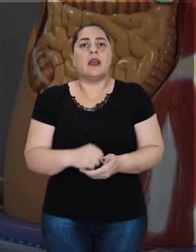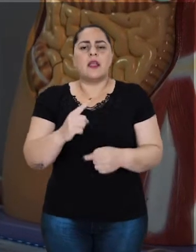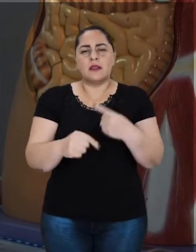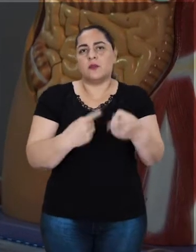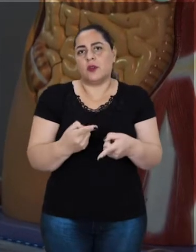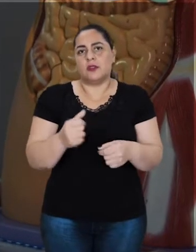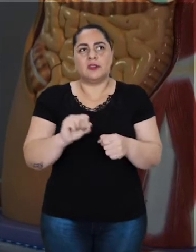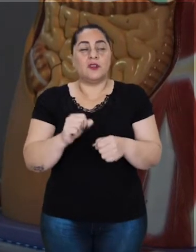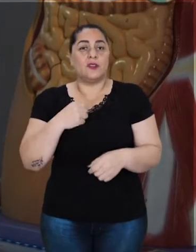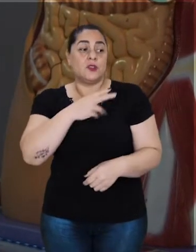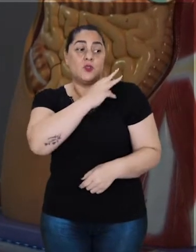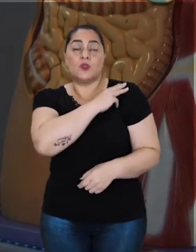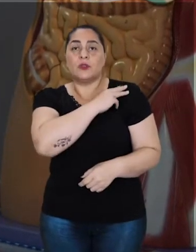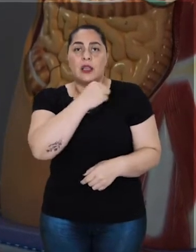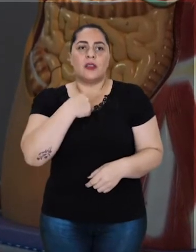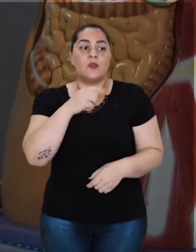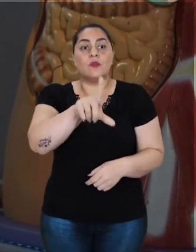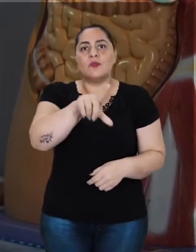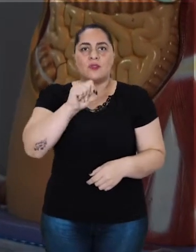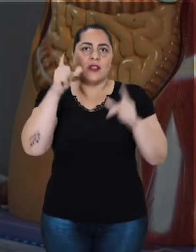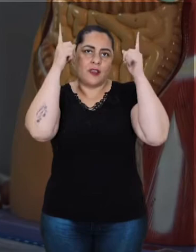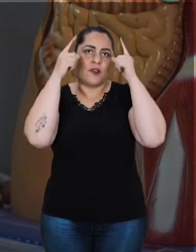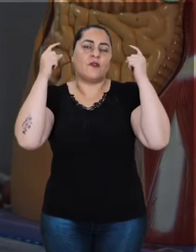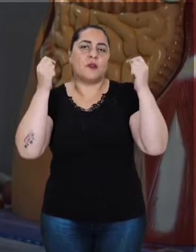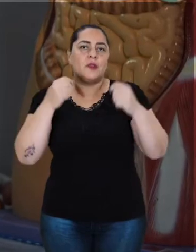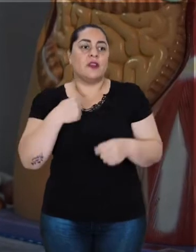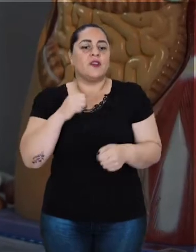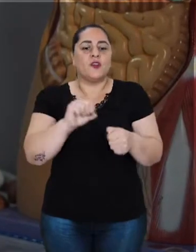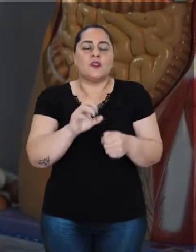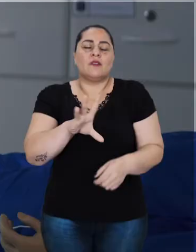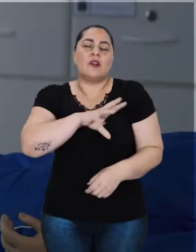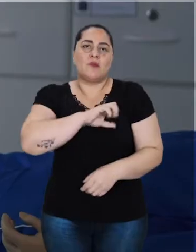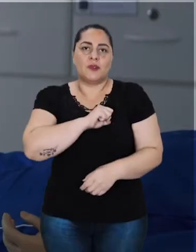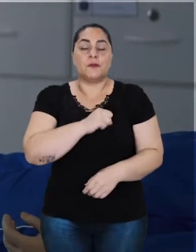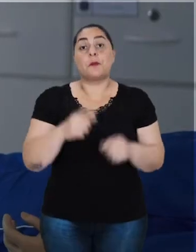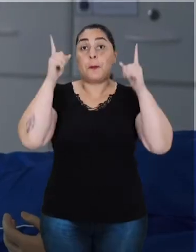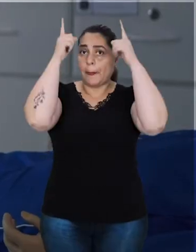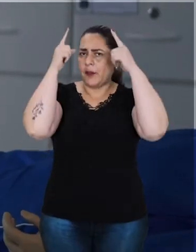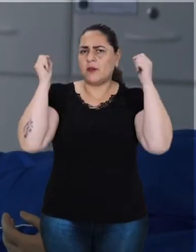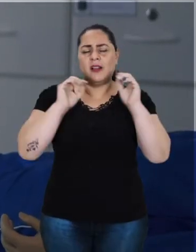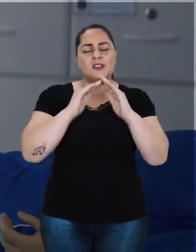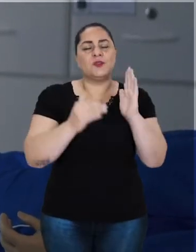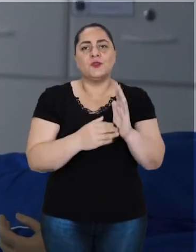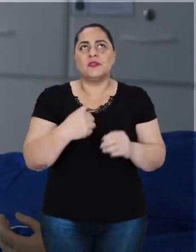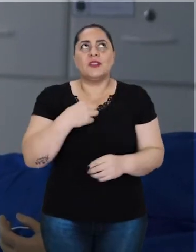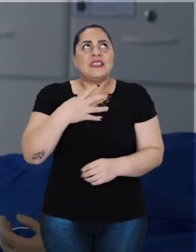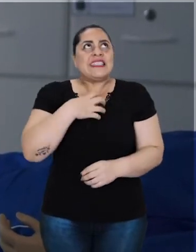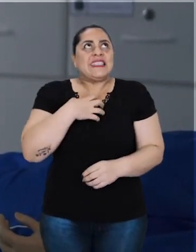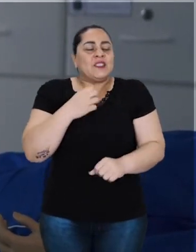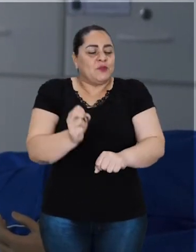concluído, né, o segundo grau, foi um curso que eu escolhi e que concluí com muito amor. Enfermagem na minha vida é tudo, né? Eu